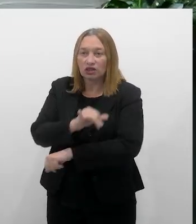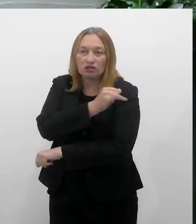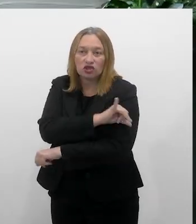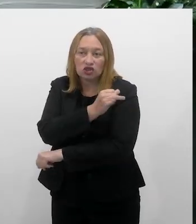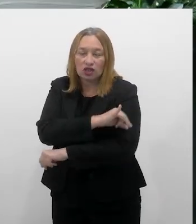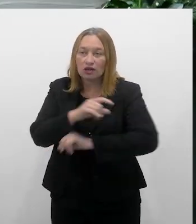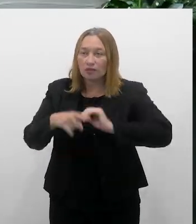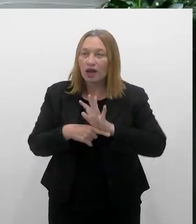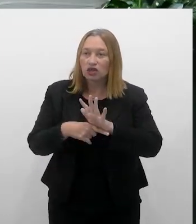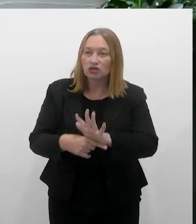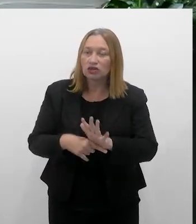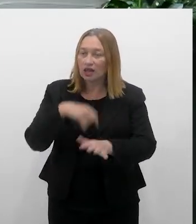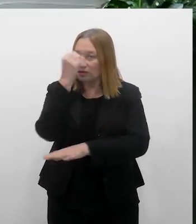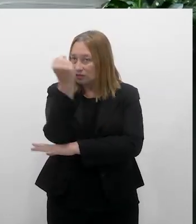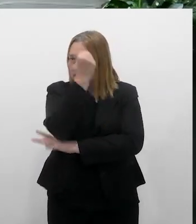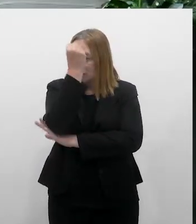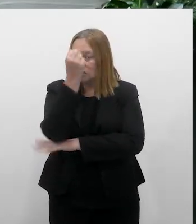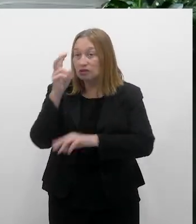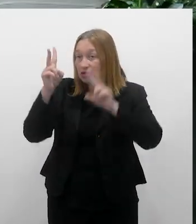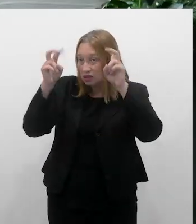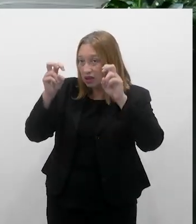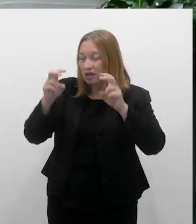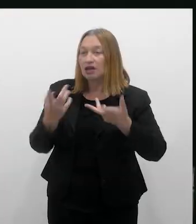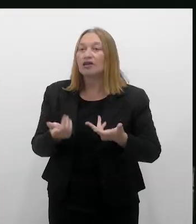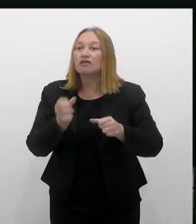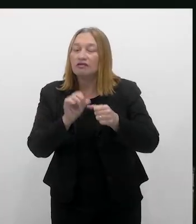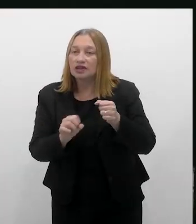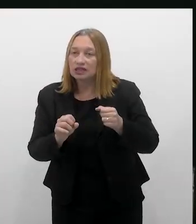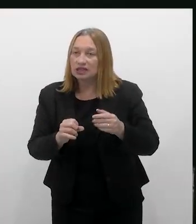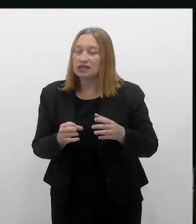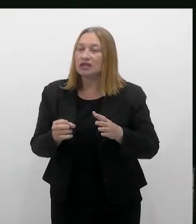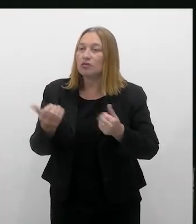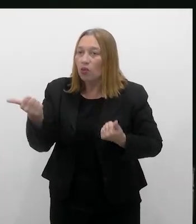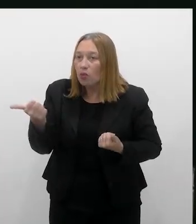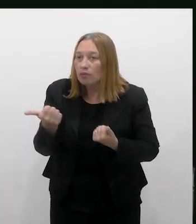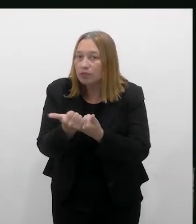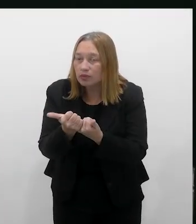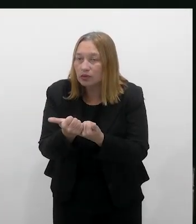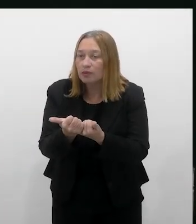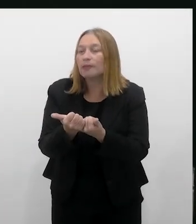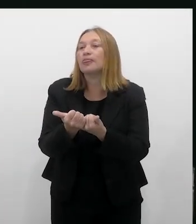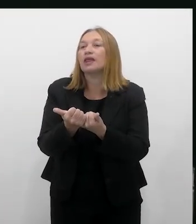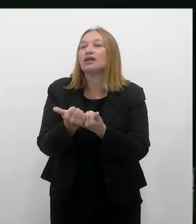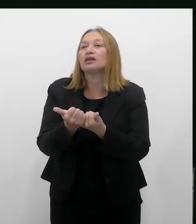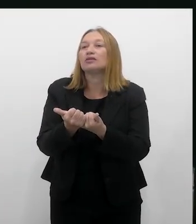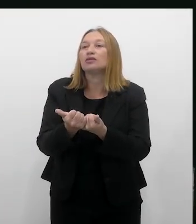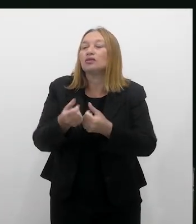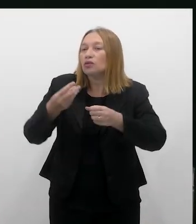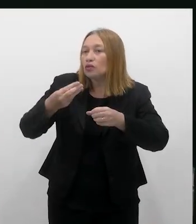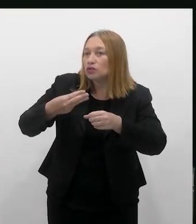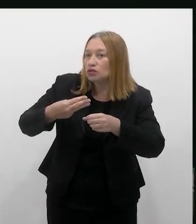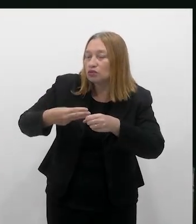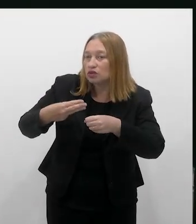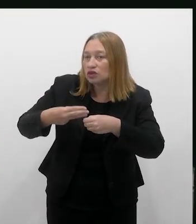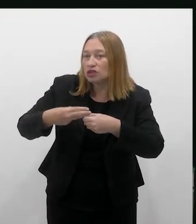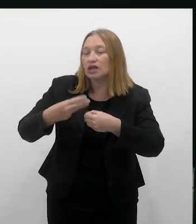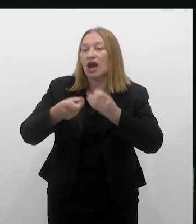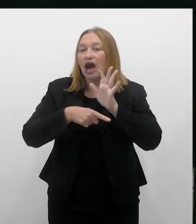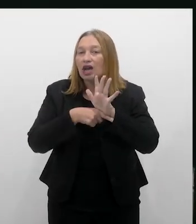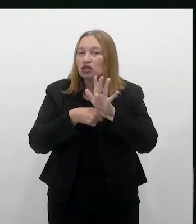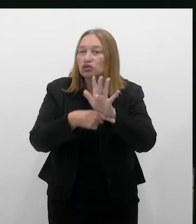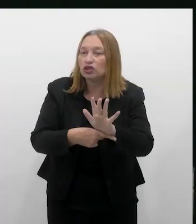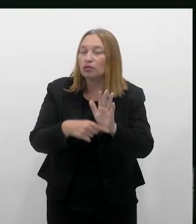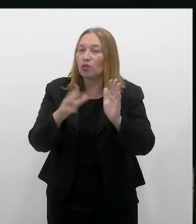Rogéria, para tratar esse assunto com muita seriedade. Fizemos um regime de colaboração com os